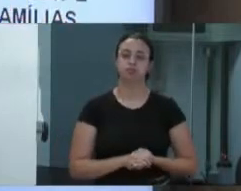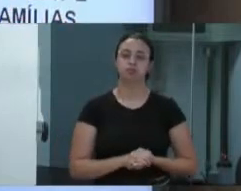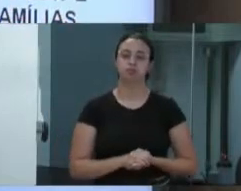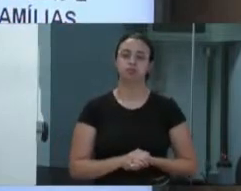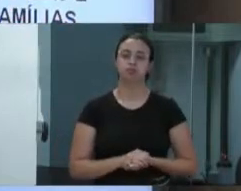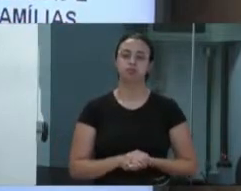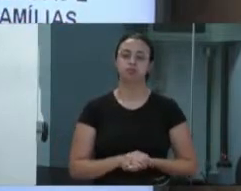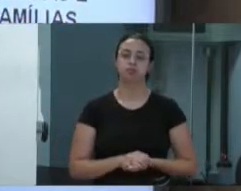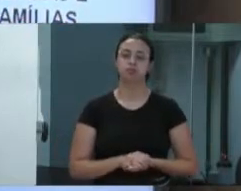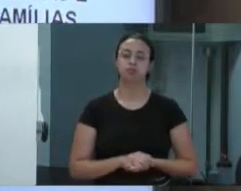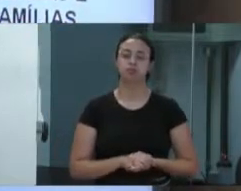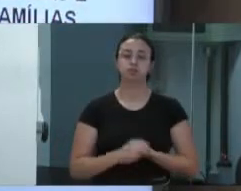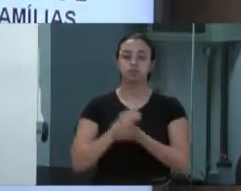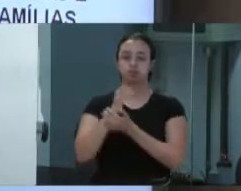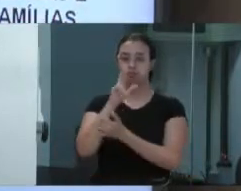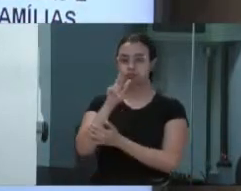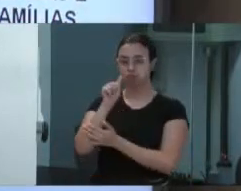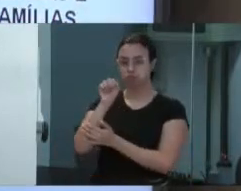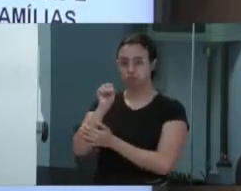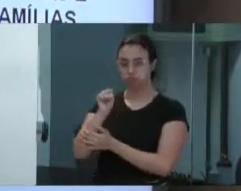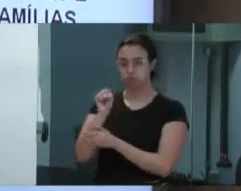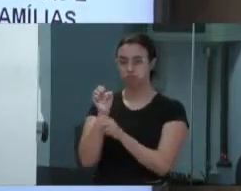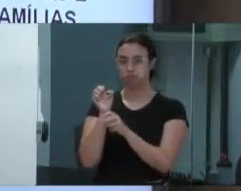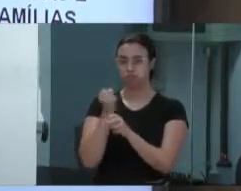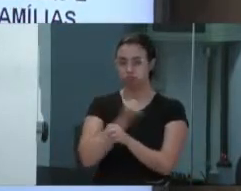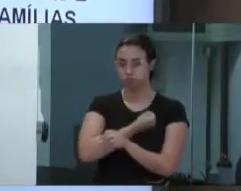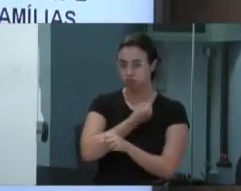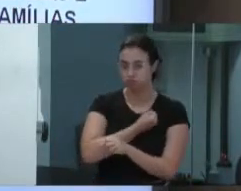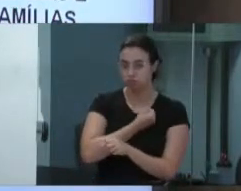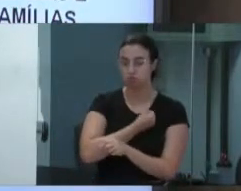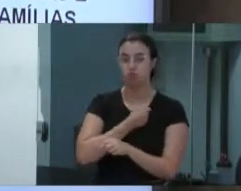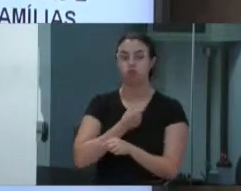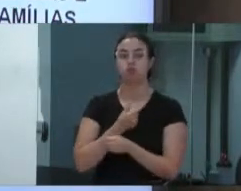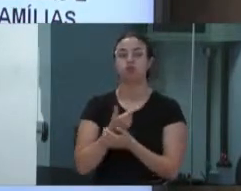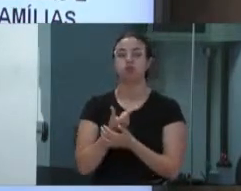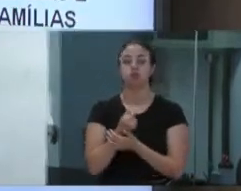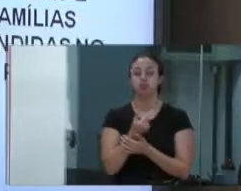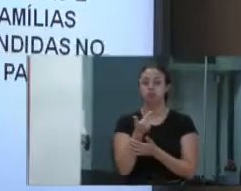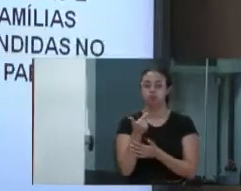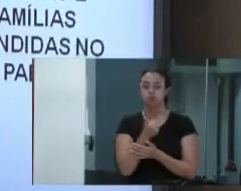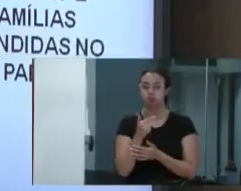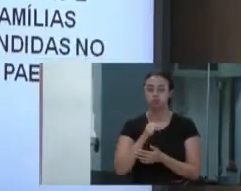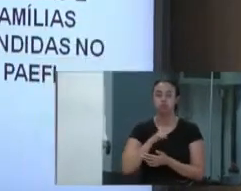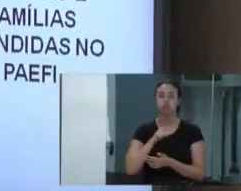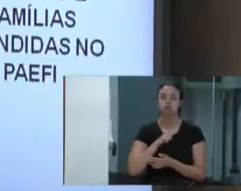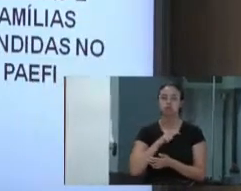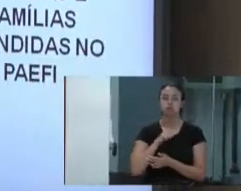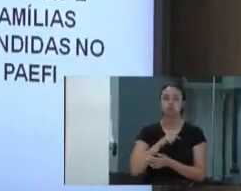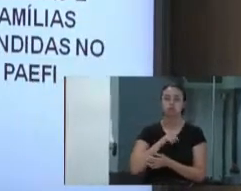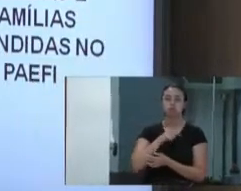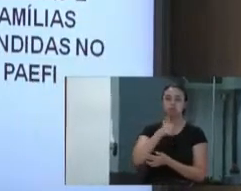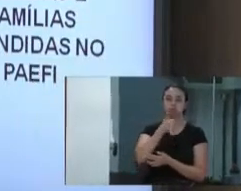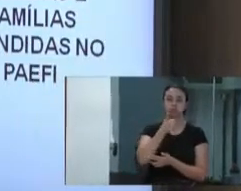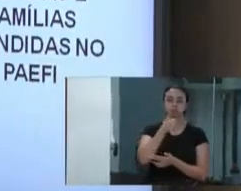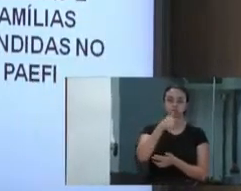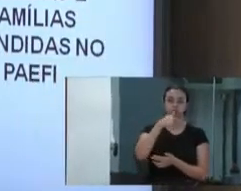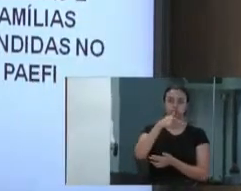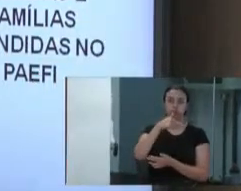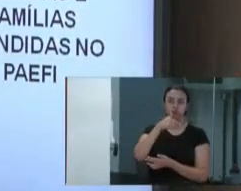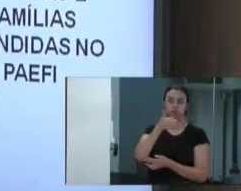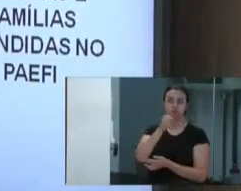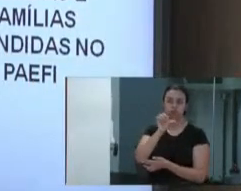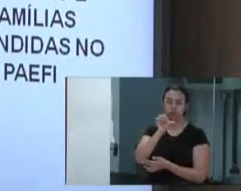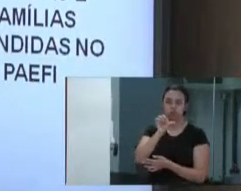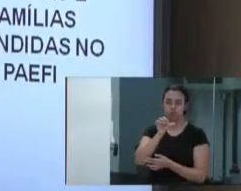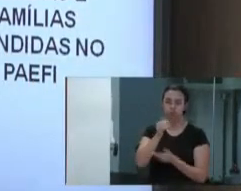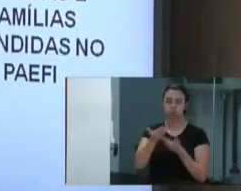Então, os números do CREAS aí, a gente teve, em 2022, 1.719 atendimentos. Né? Lembrando que o CREAS, por ele estar na